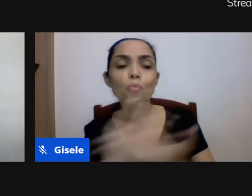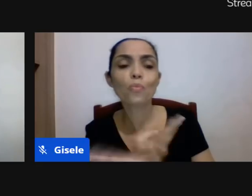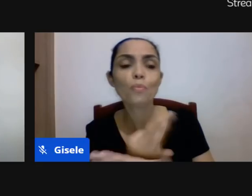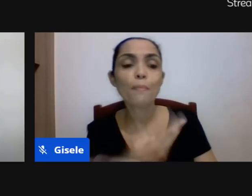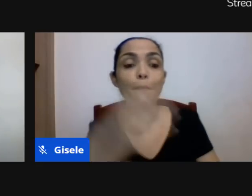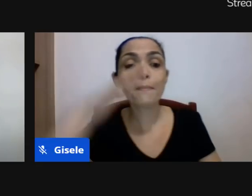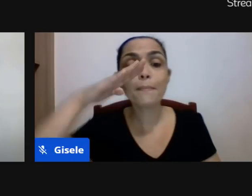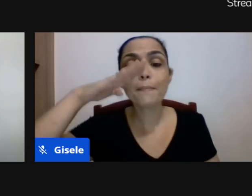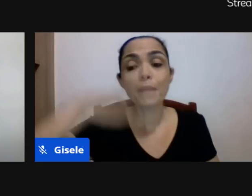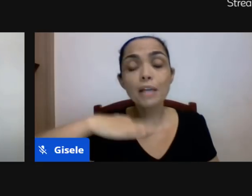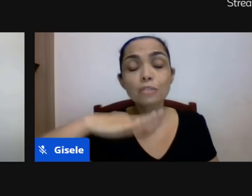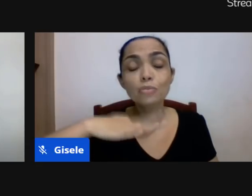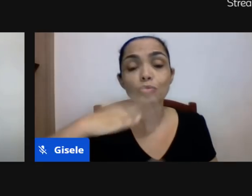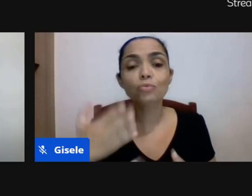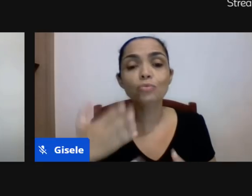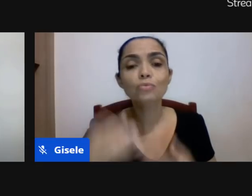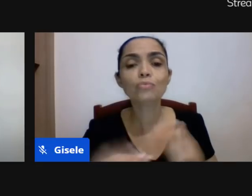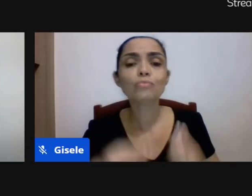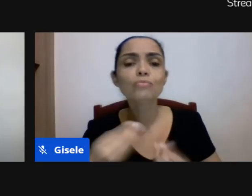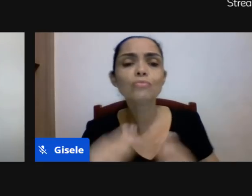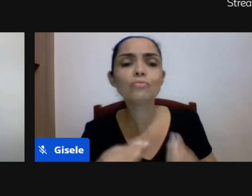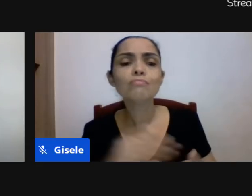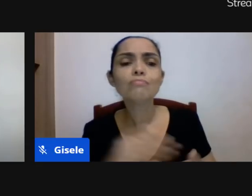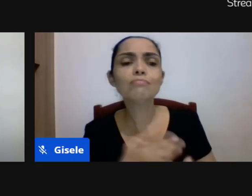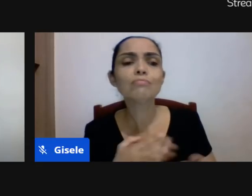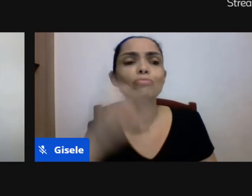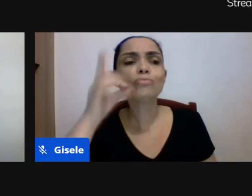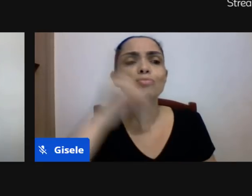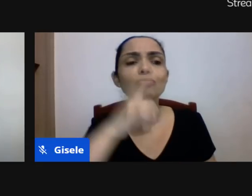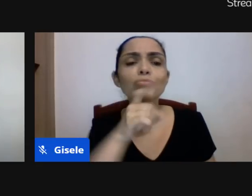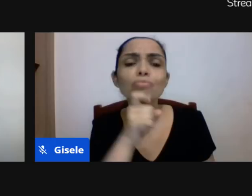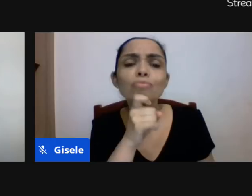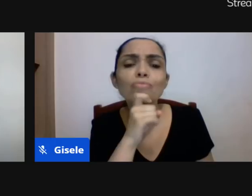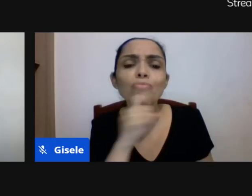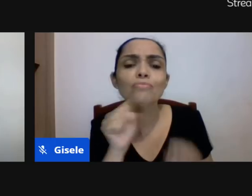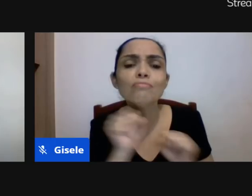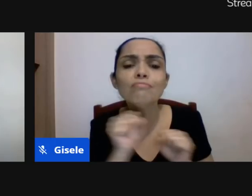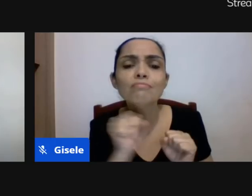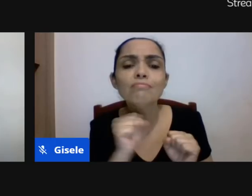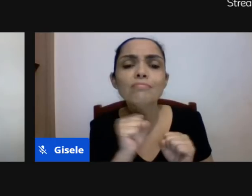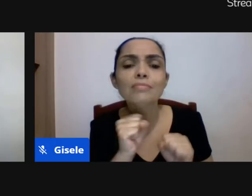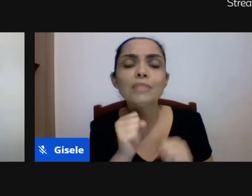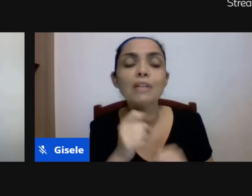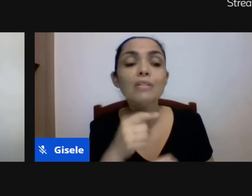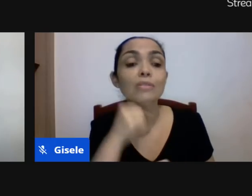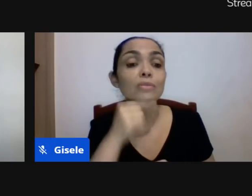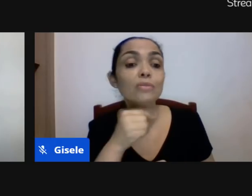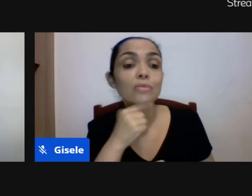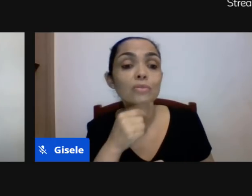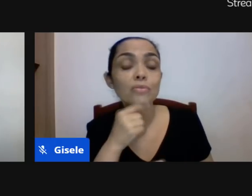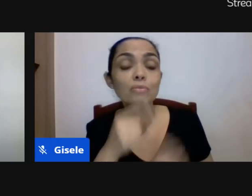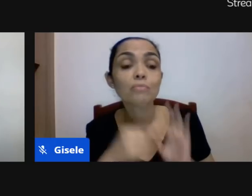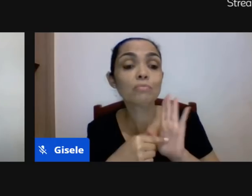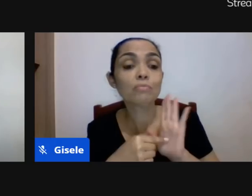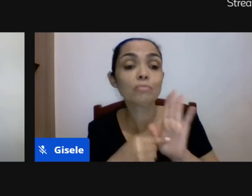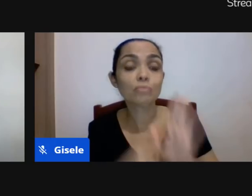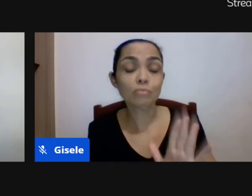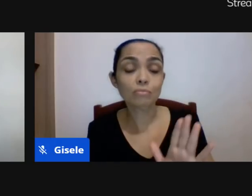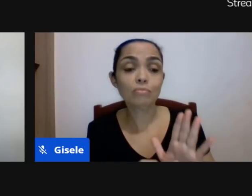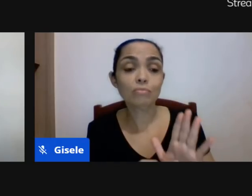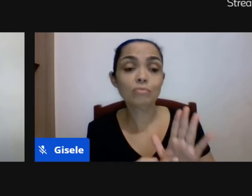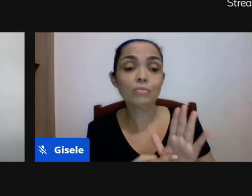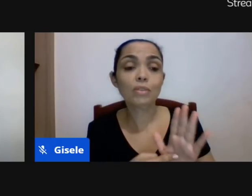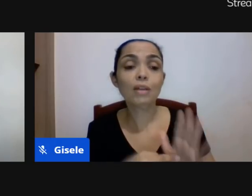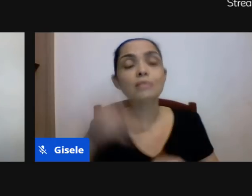no termômetro, às vezes, em dias muito frios, por conta dessa questão, que ele não consegue aferir temperaturas muito abaixo